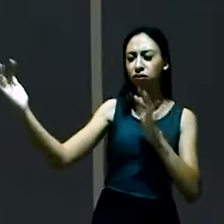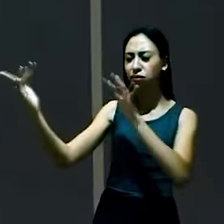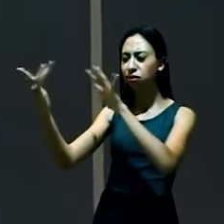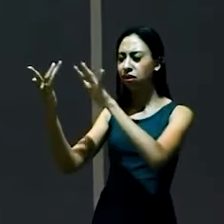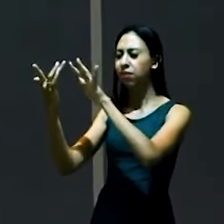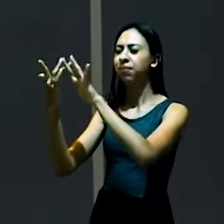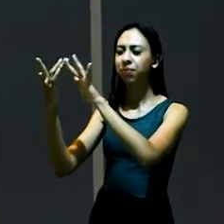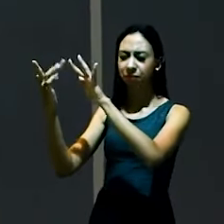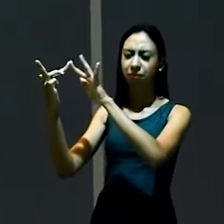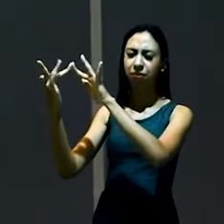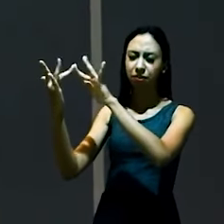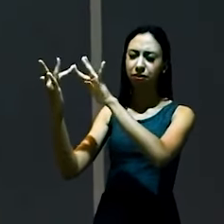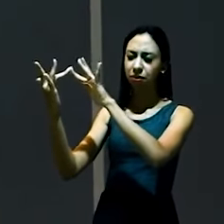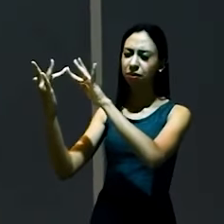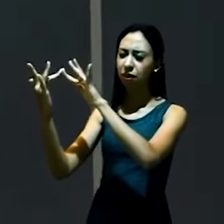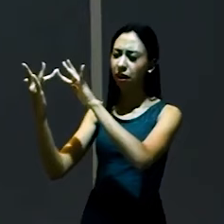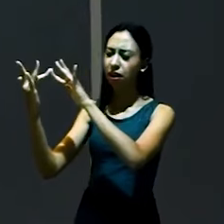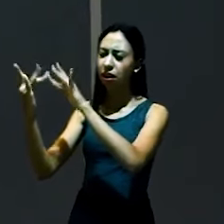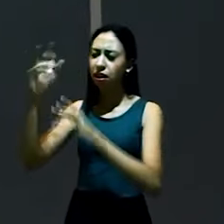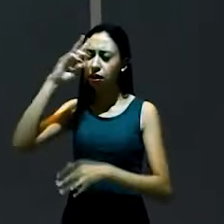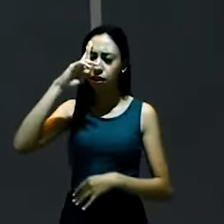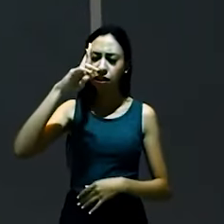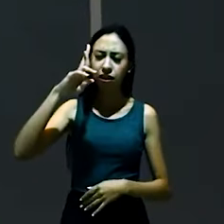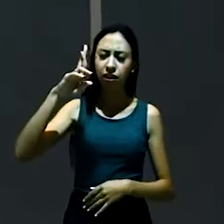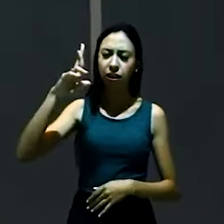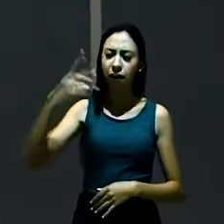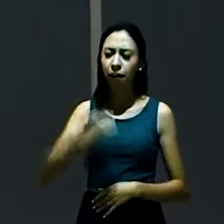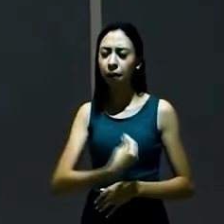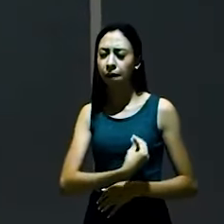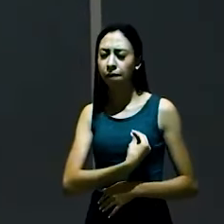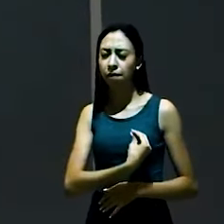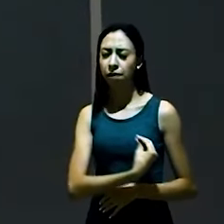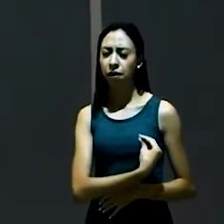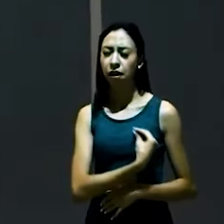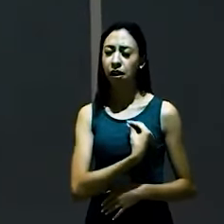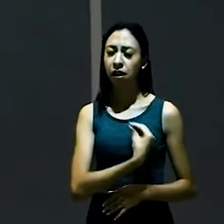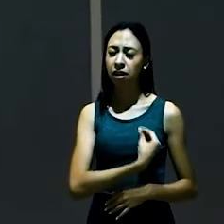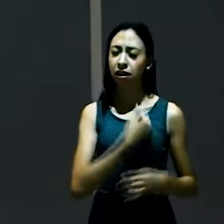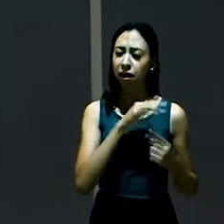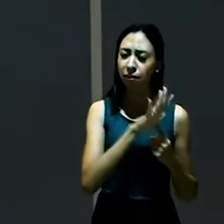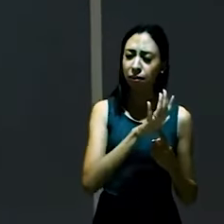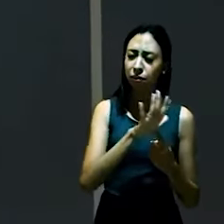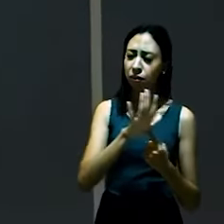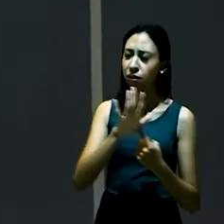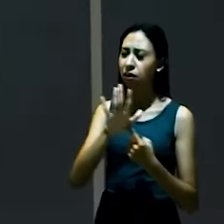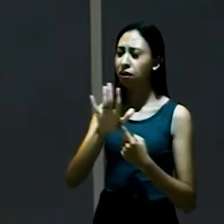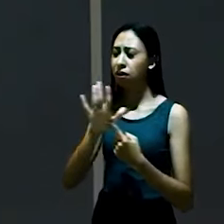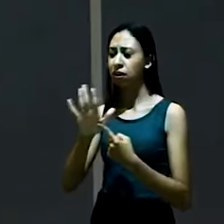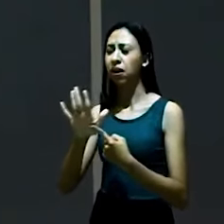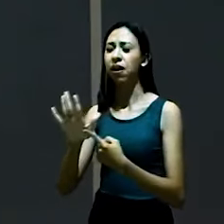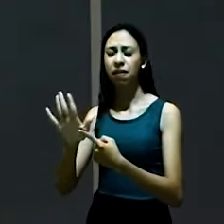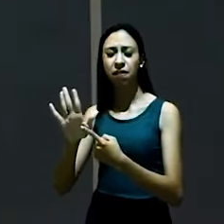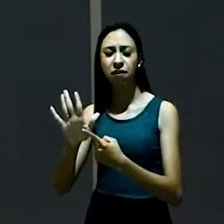vão acontecer. Testemunhos, papai querido, serão aqui apresentados. Deus,